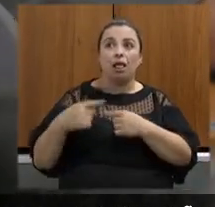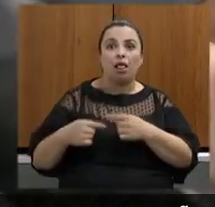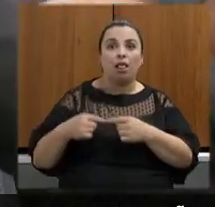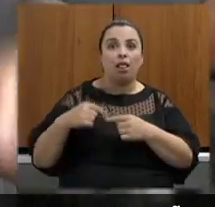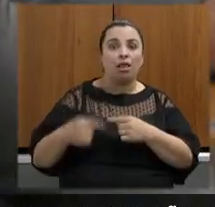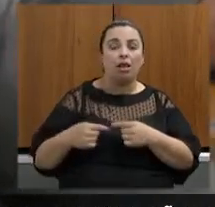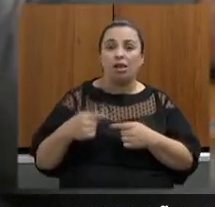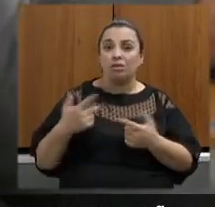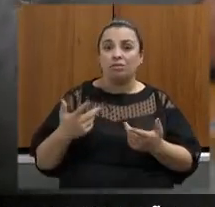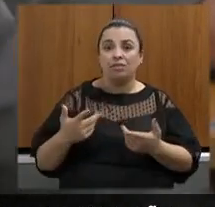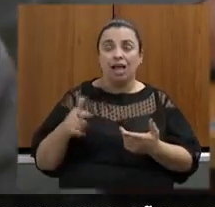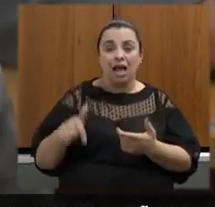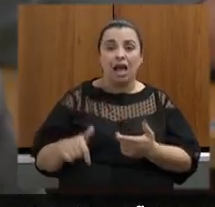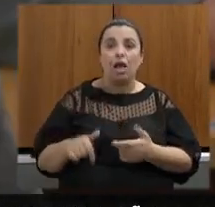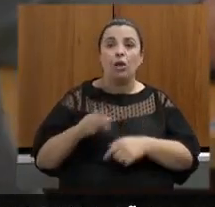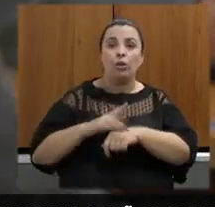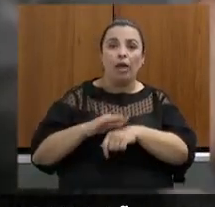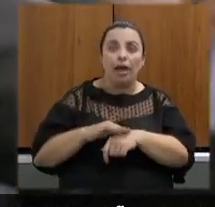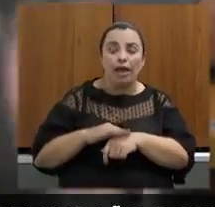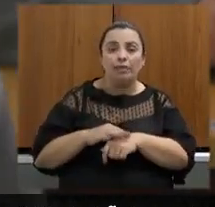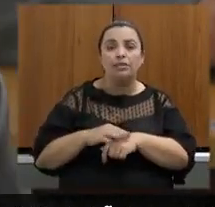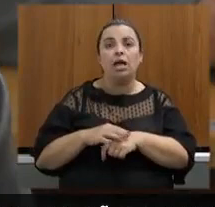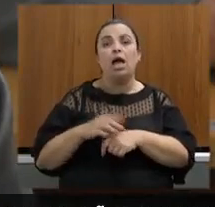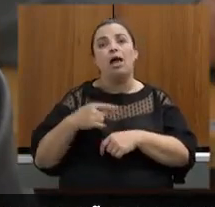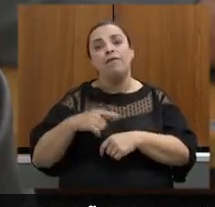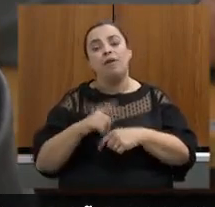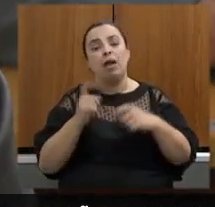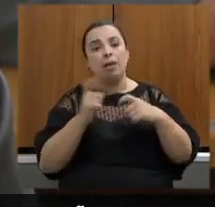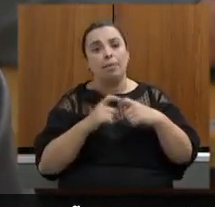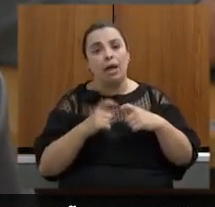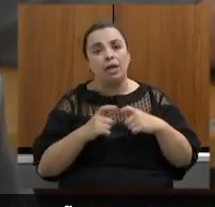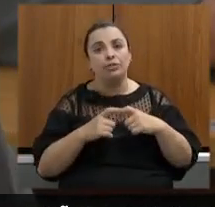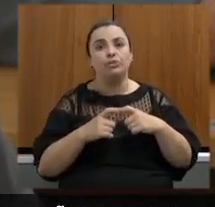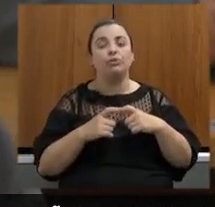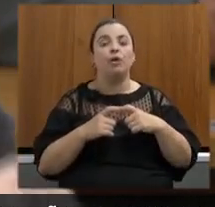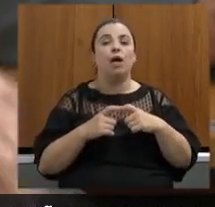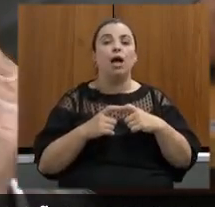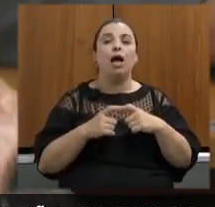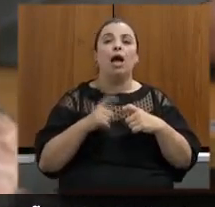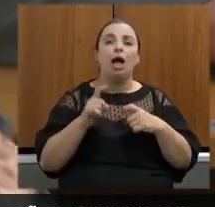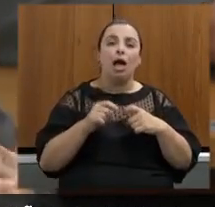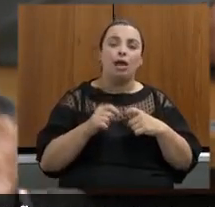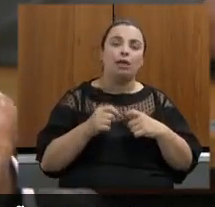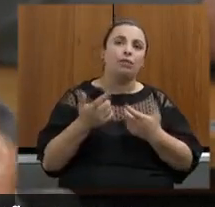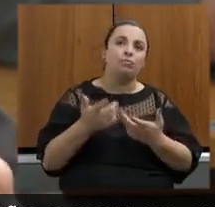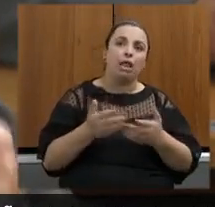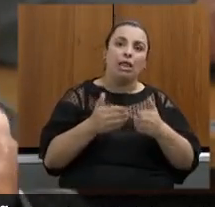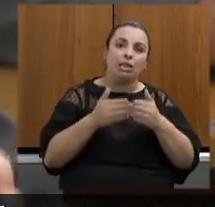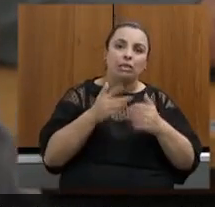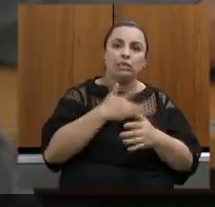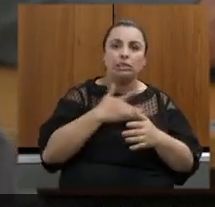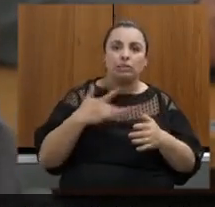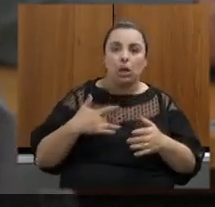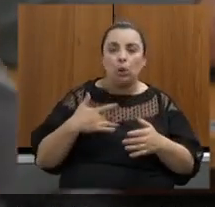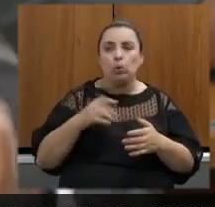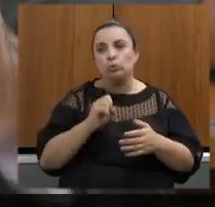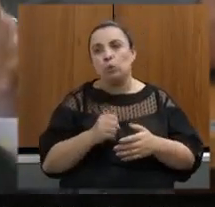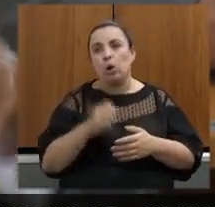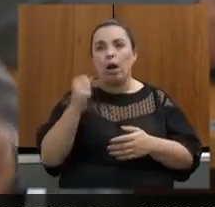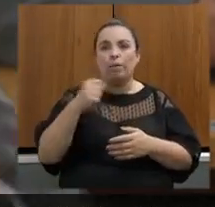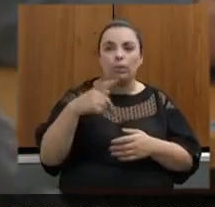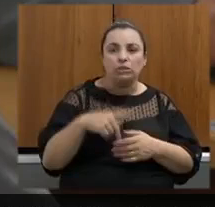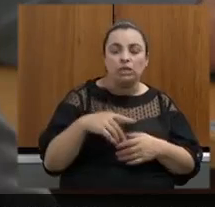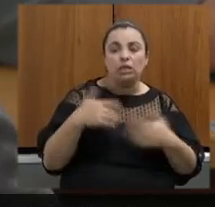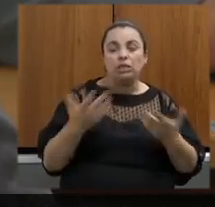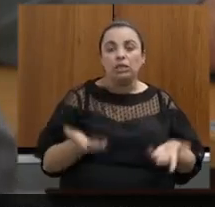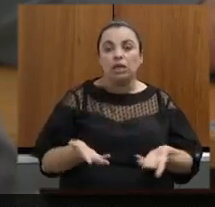adoeci baixa no médico o efetivo fica menor então é necessário que a senhora se catar direto tem